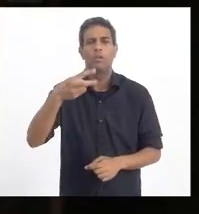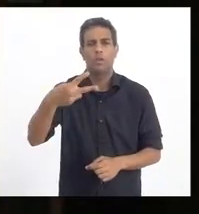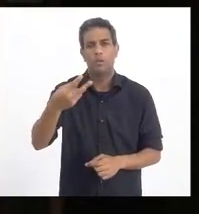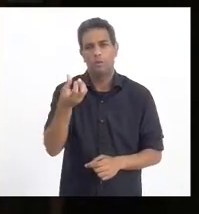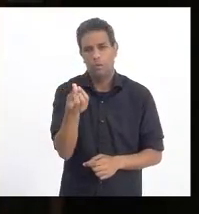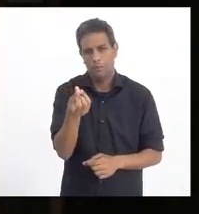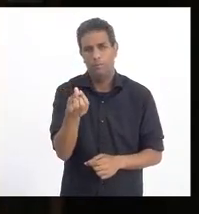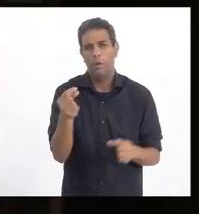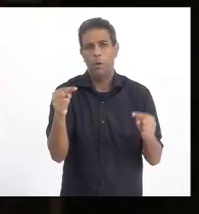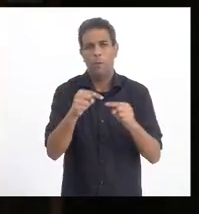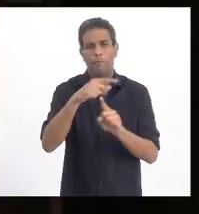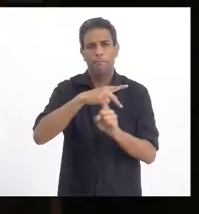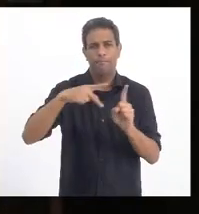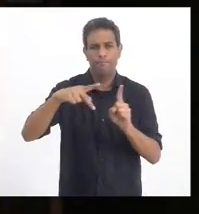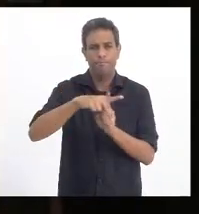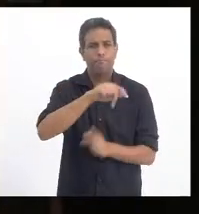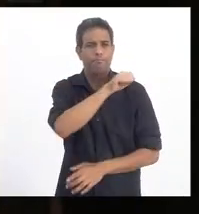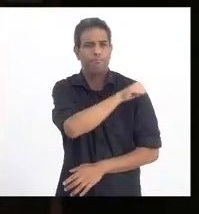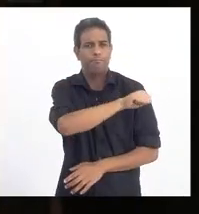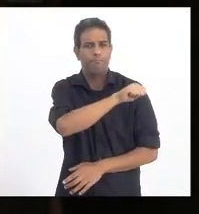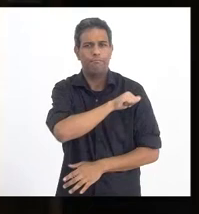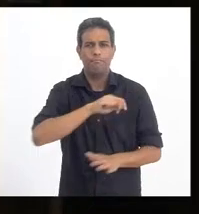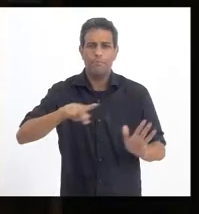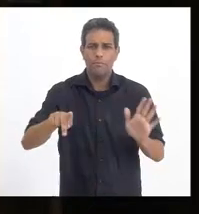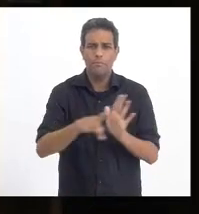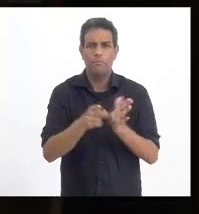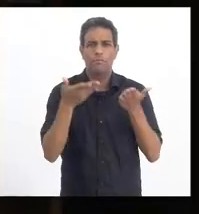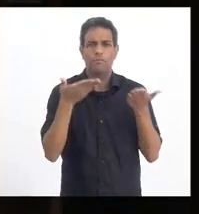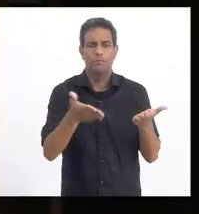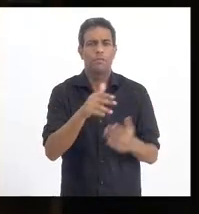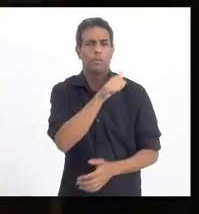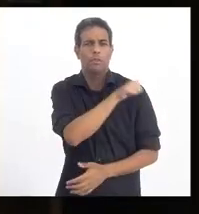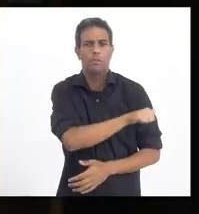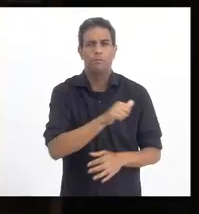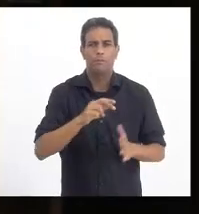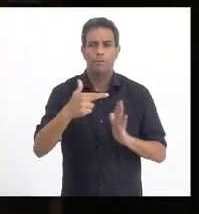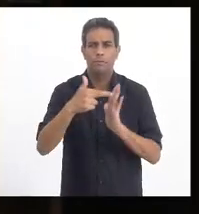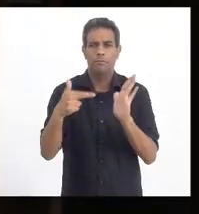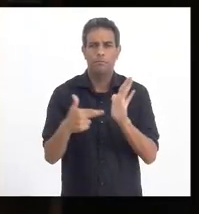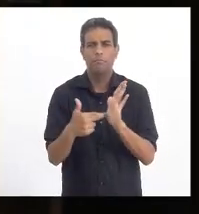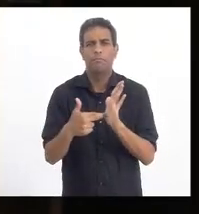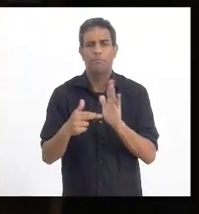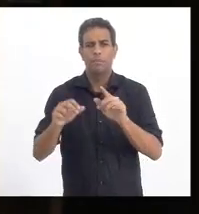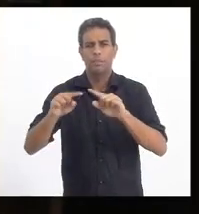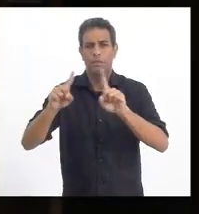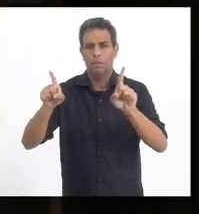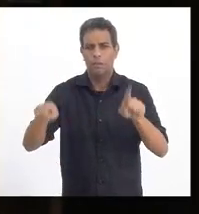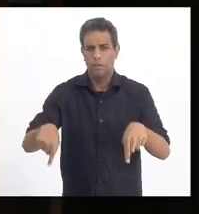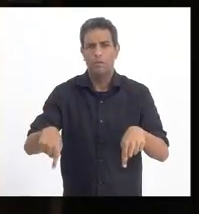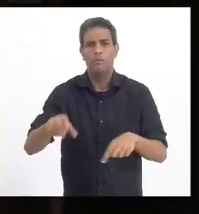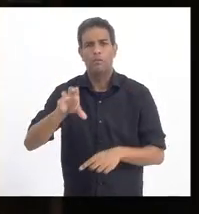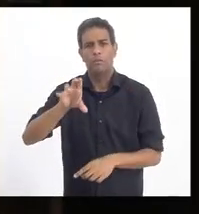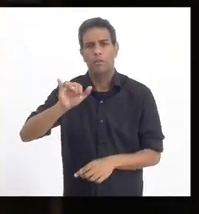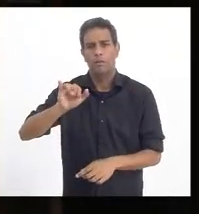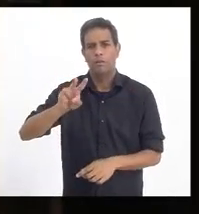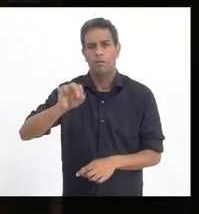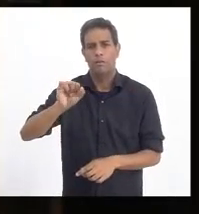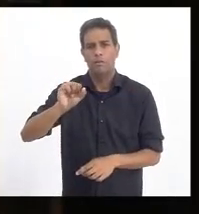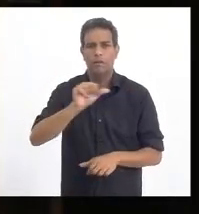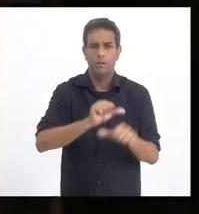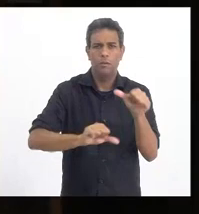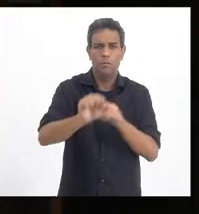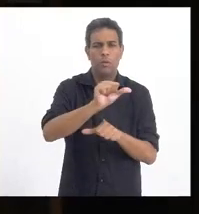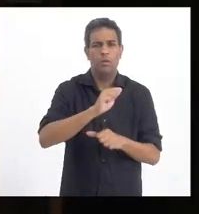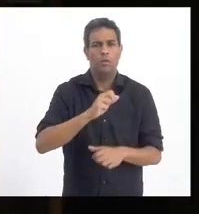60 do Rio previdência que a gente teria um regime próprio de previdência dizendo que nenhuma regra dos Servidores civis se aplica a gente